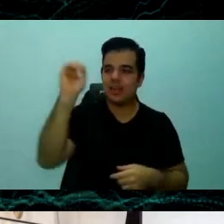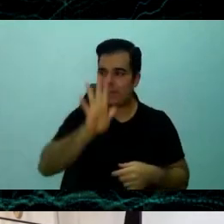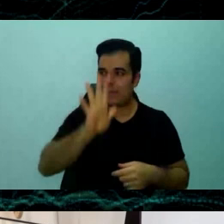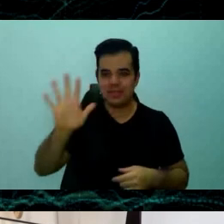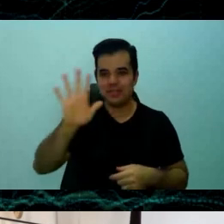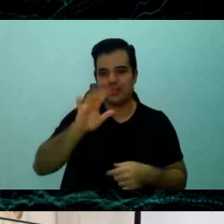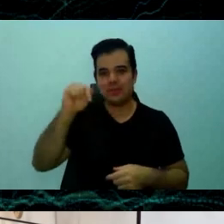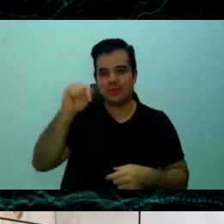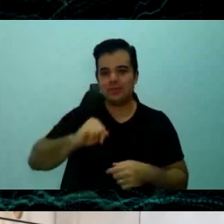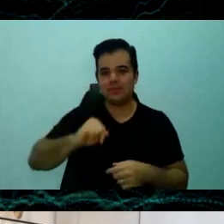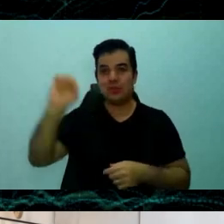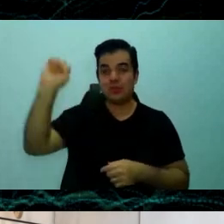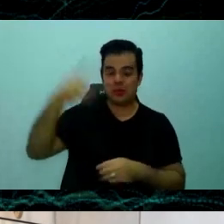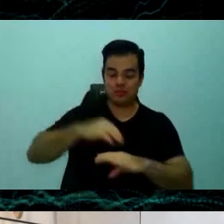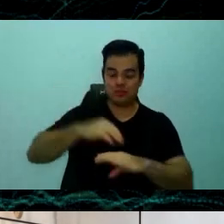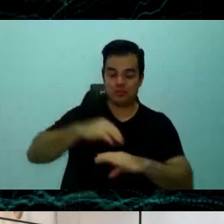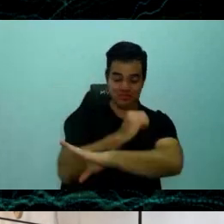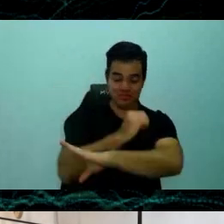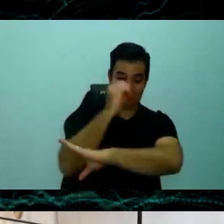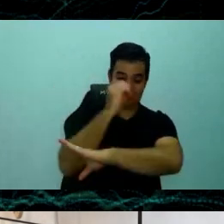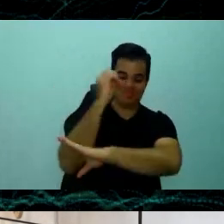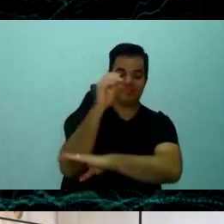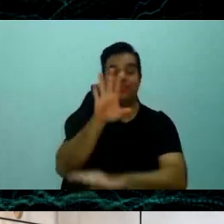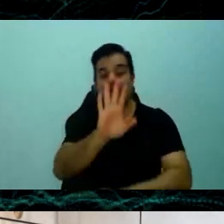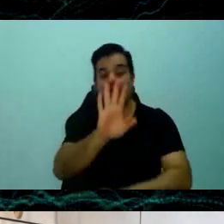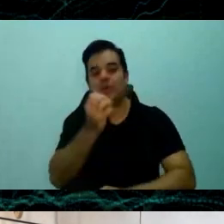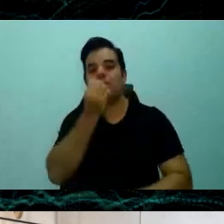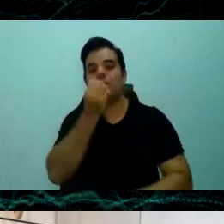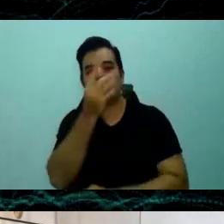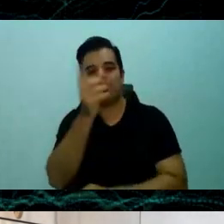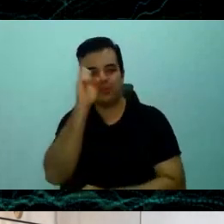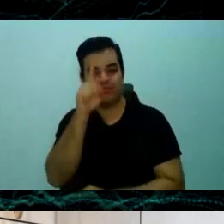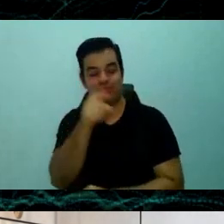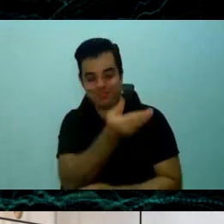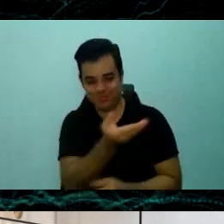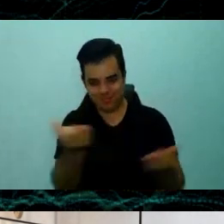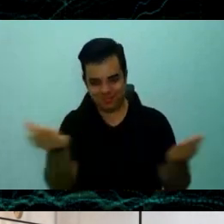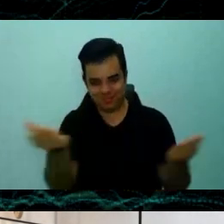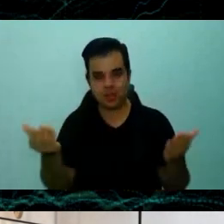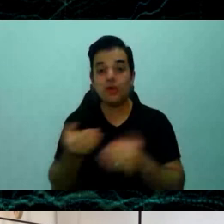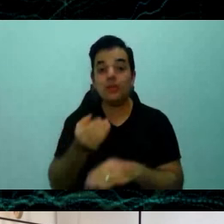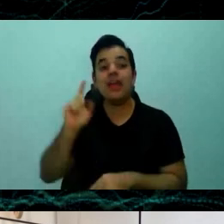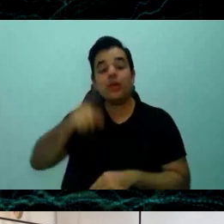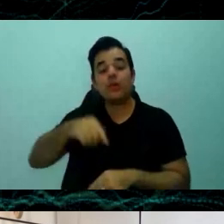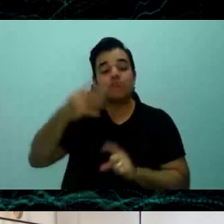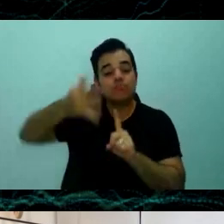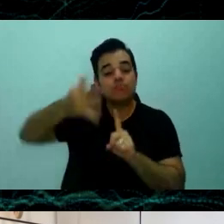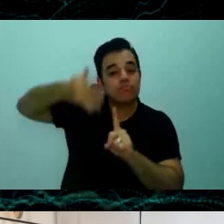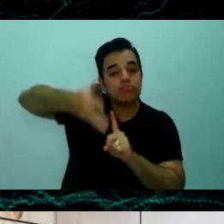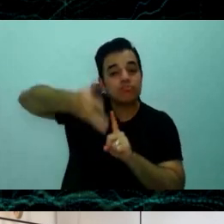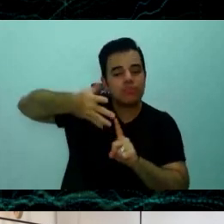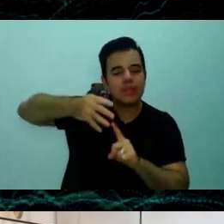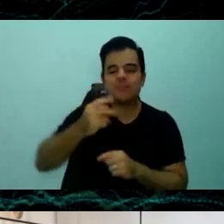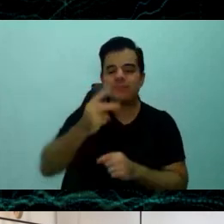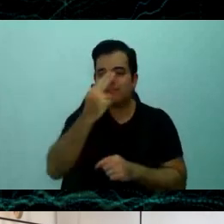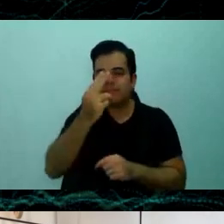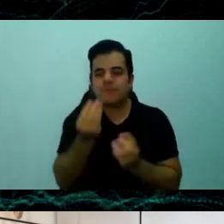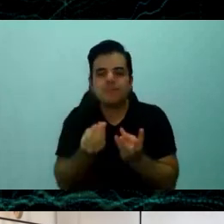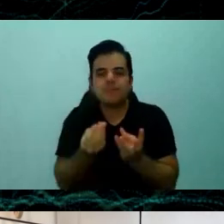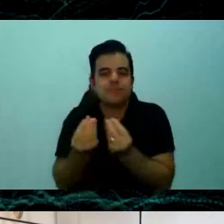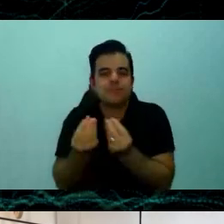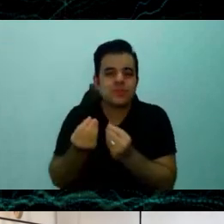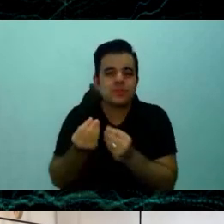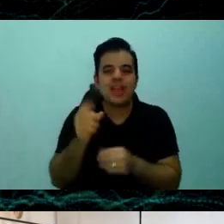nem o sol saiu, mas bom dia para você aí. A ideia do talk de hoje é dar um gostinho do que é o Terra